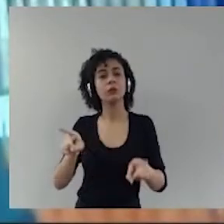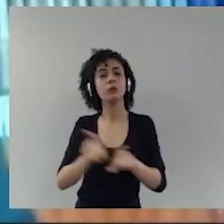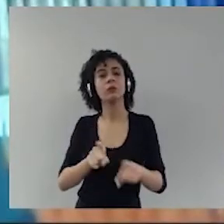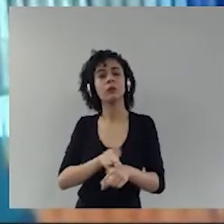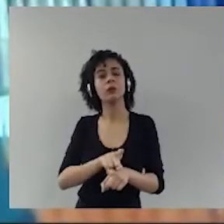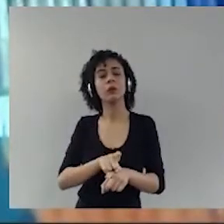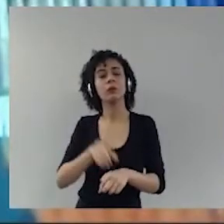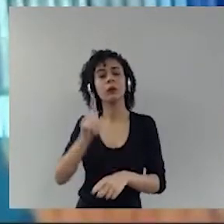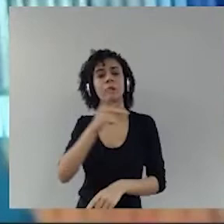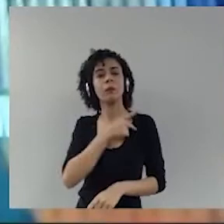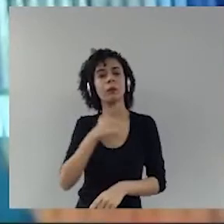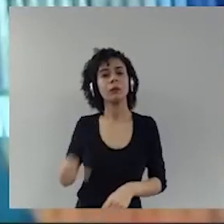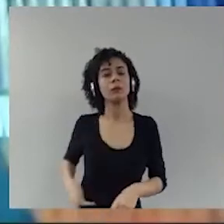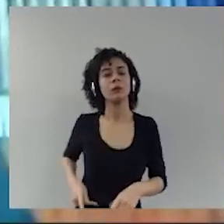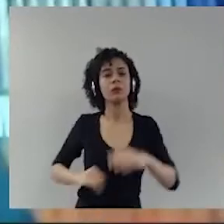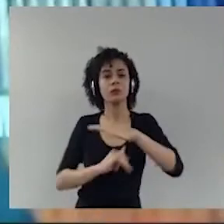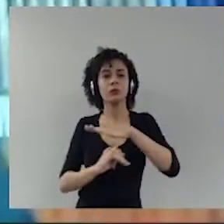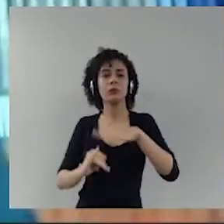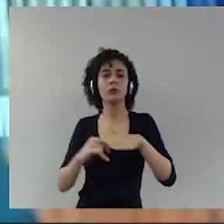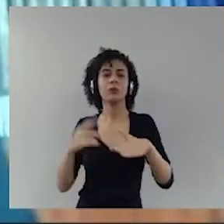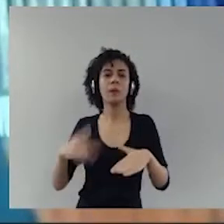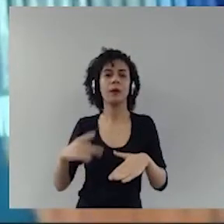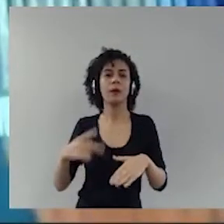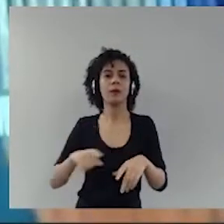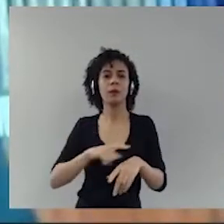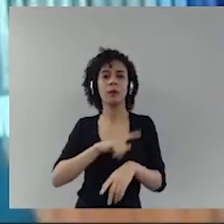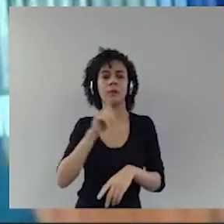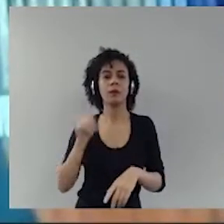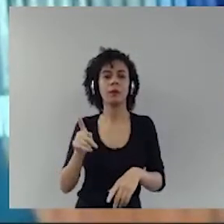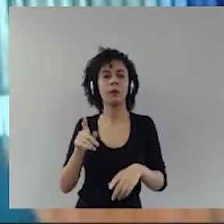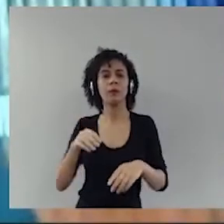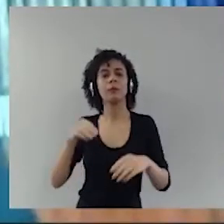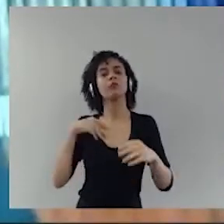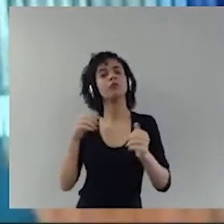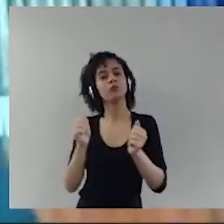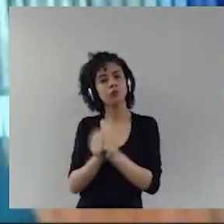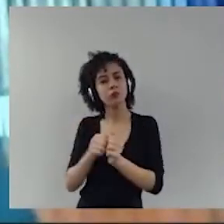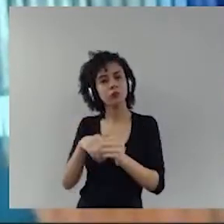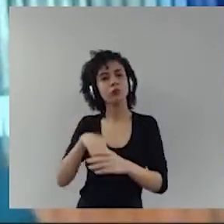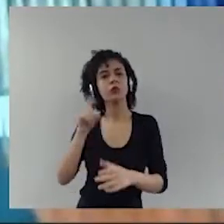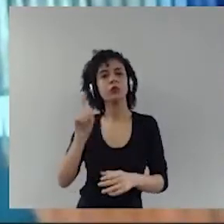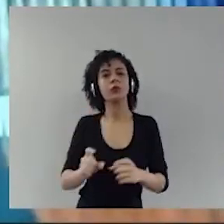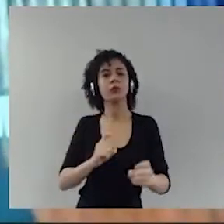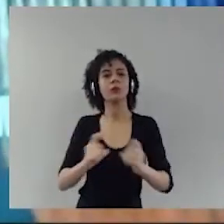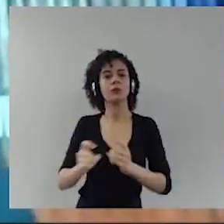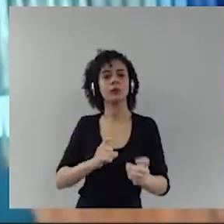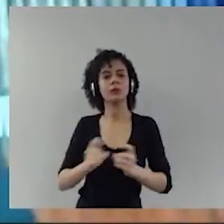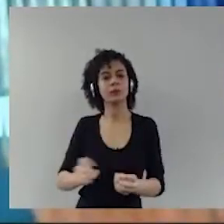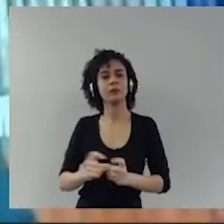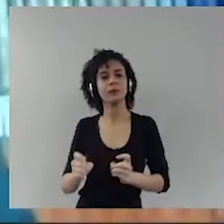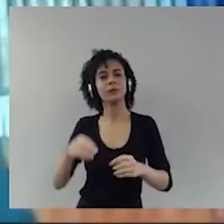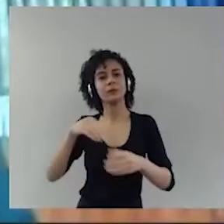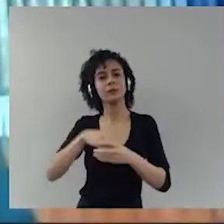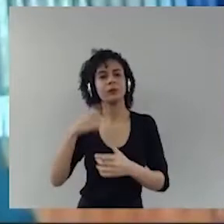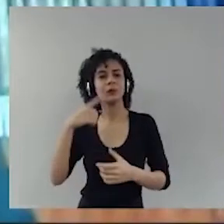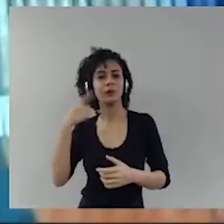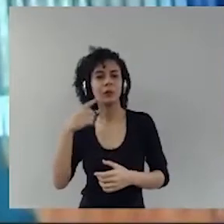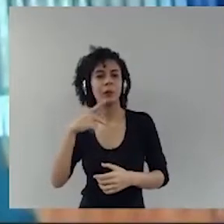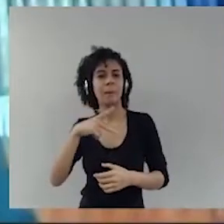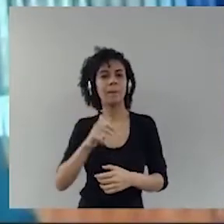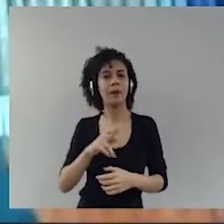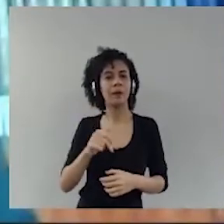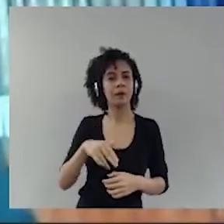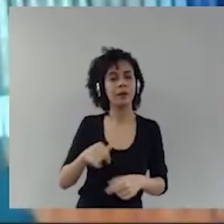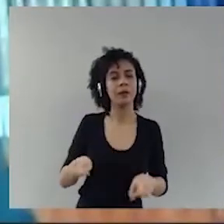presidente do instituto paranaense de direito administrativo e membro do instituto brasileiro de nativos do instituto dos advogados do paraná